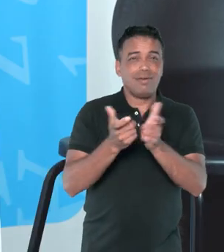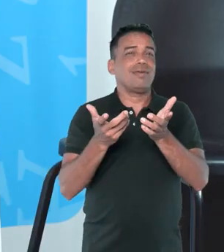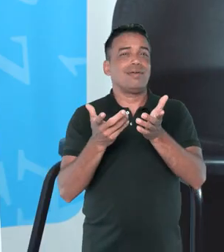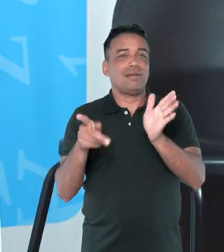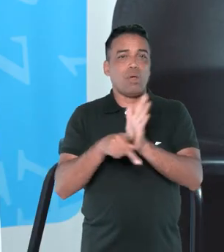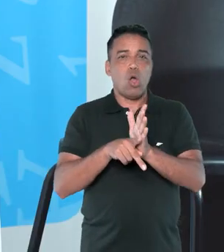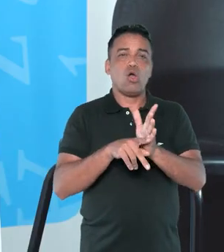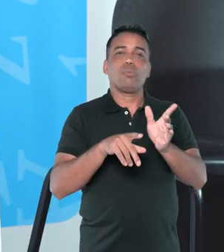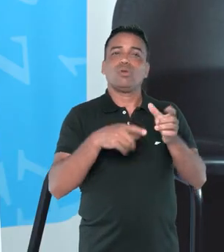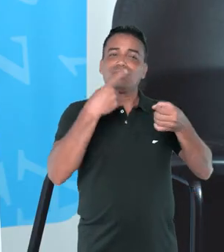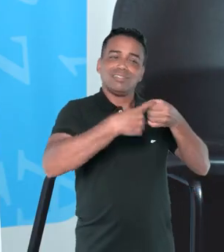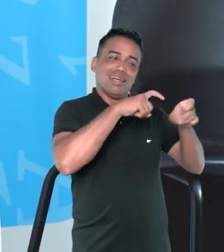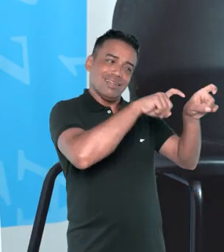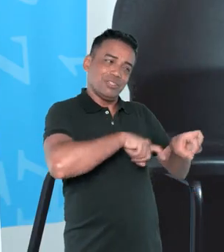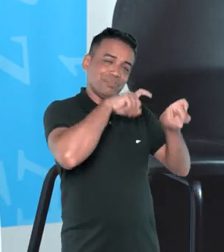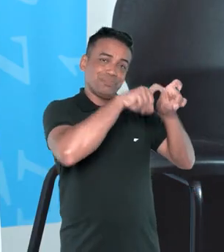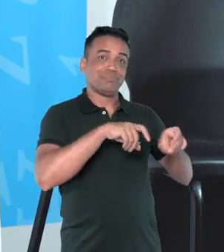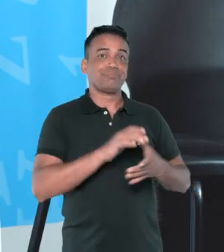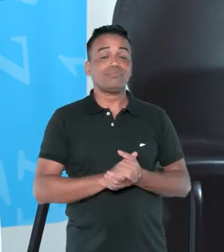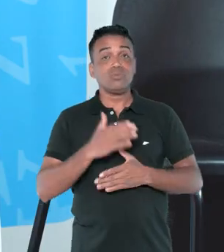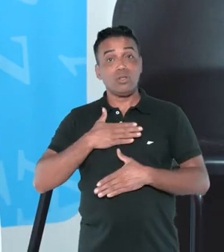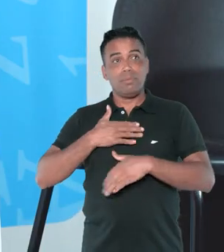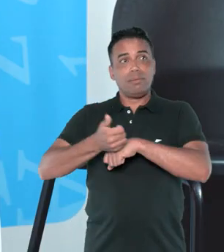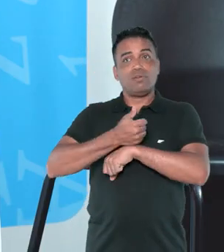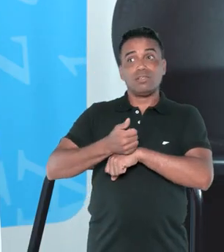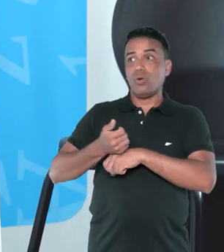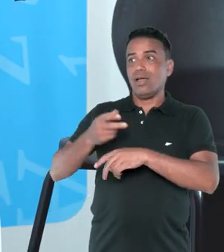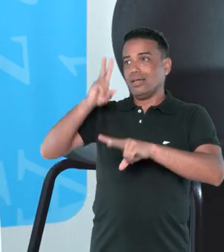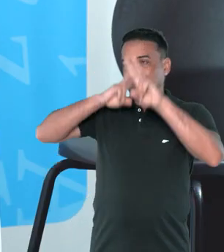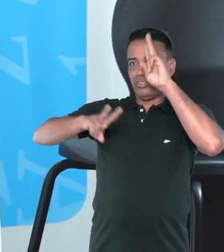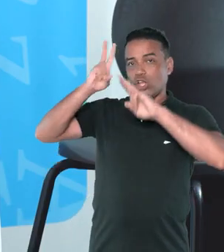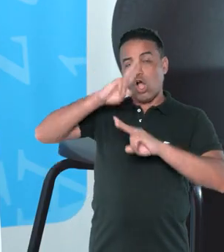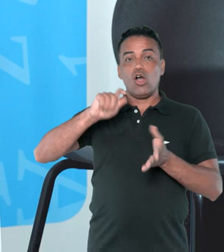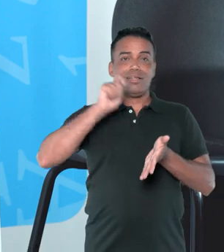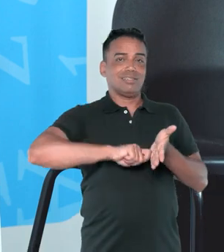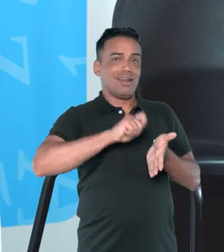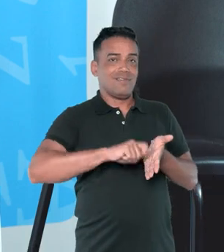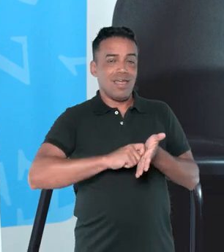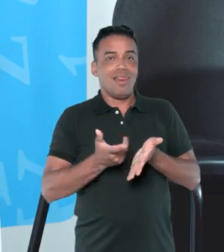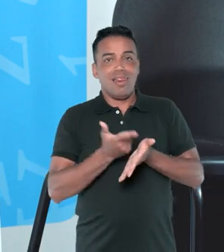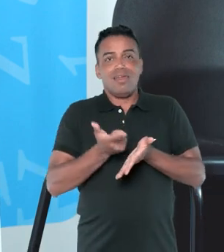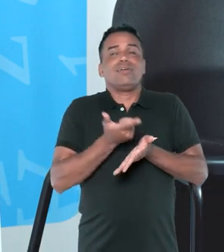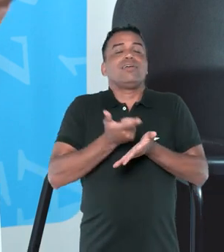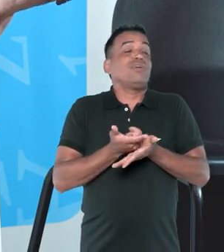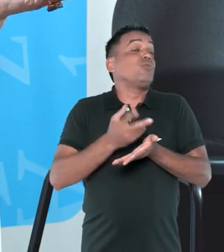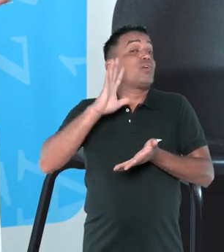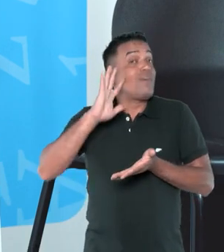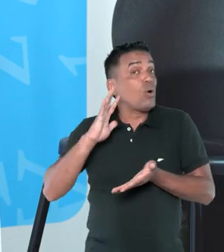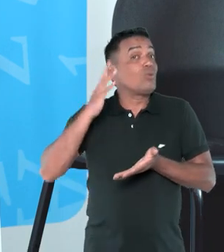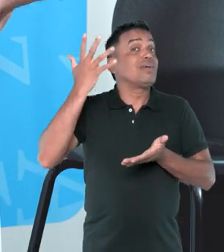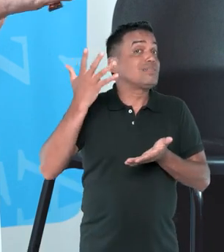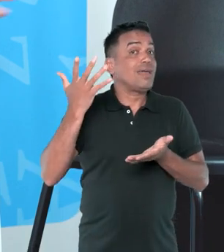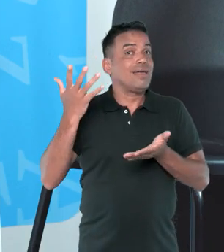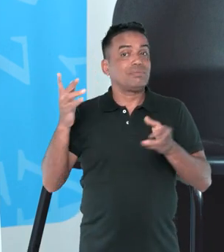cidades do sertão. E a minha profissão é essa, é ouvir as histórias e escrever livro e ver o que é que vai acontecer,